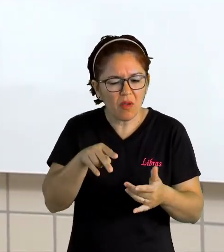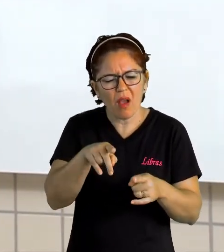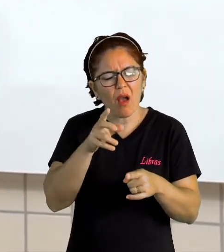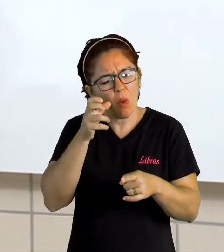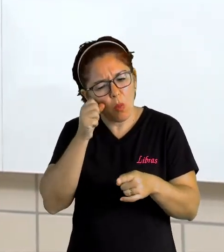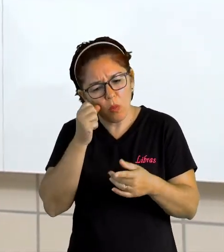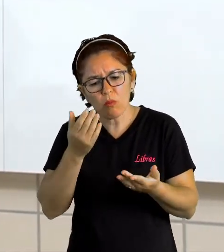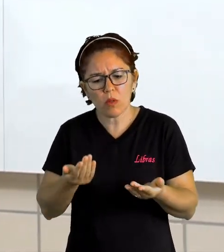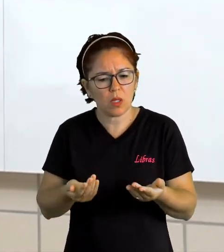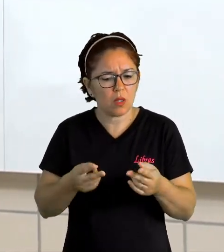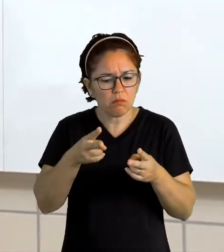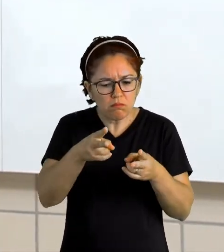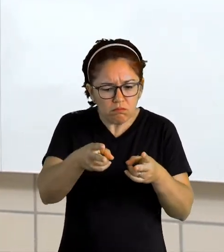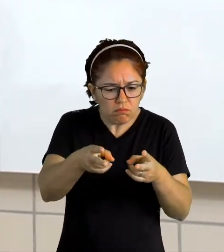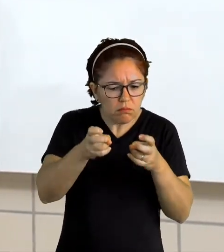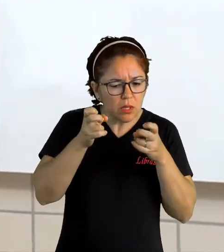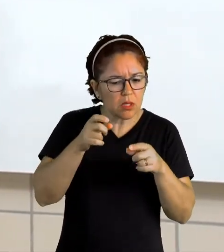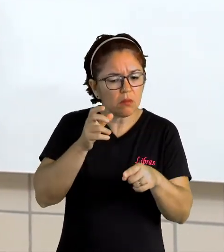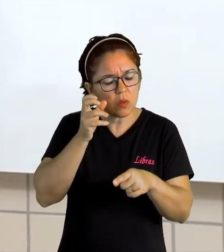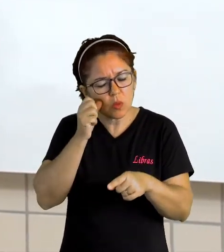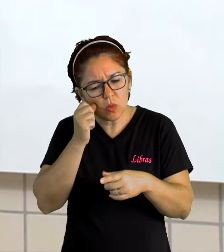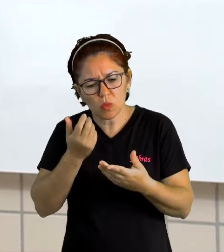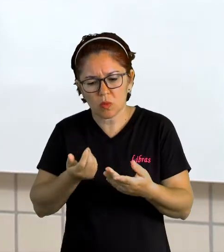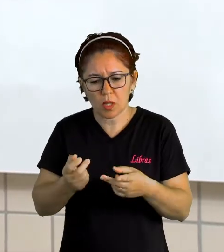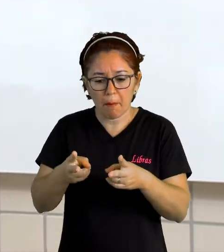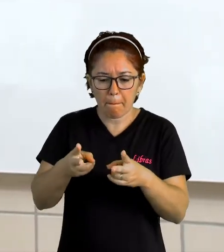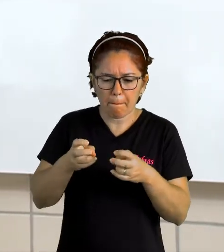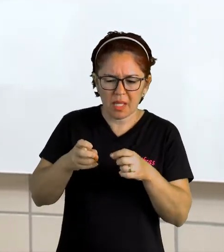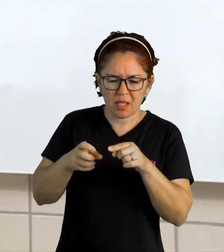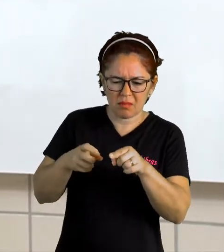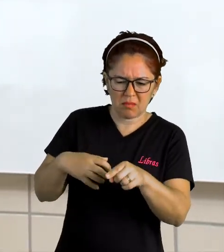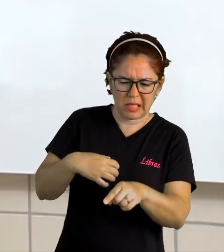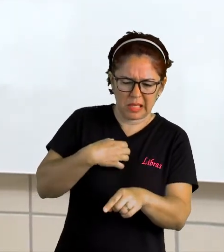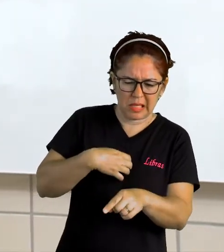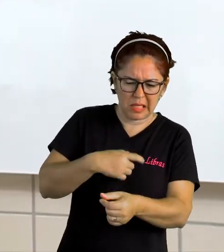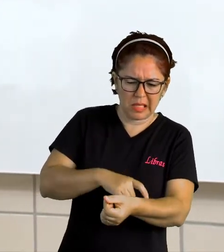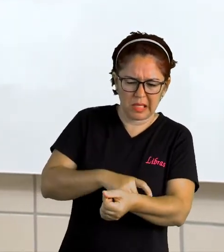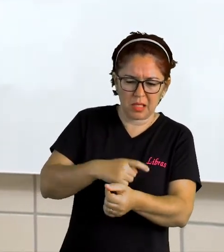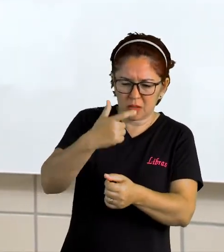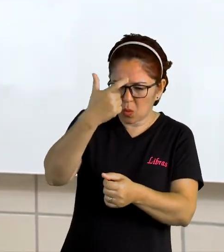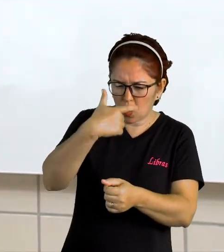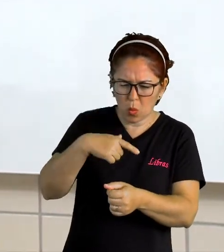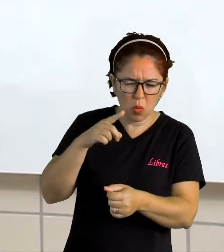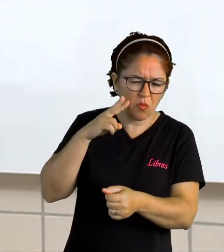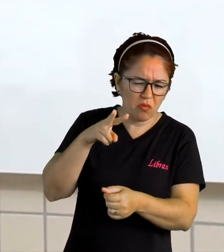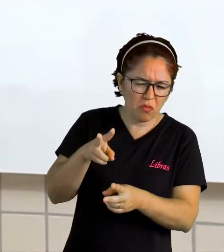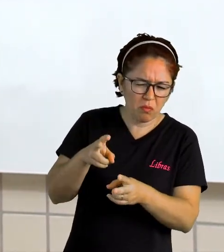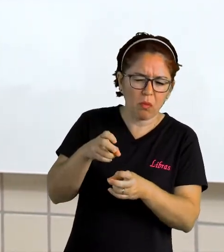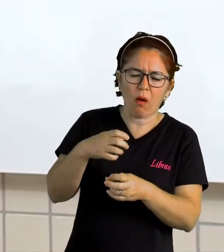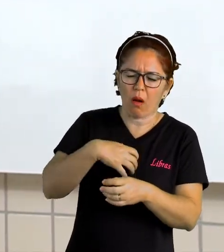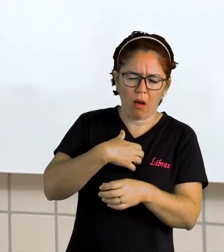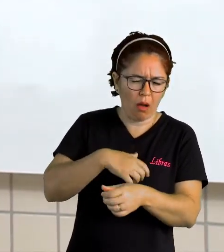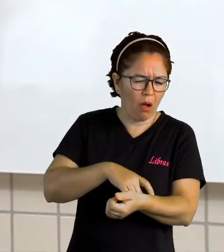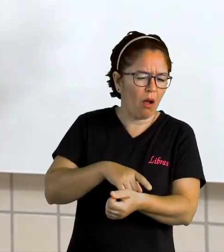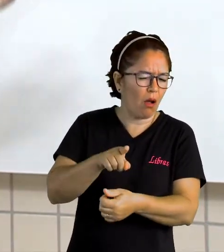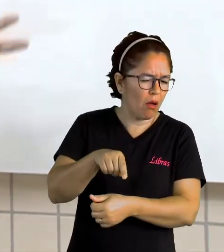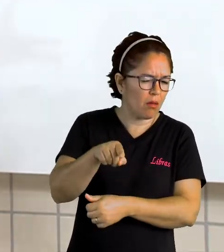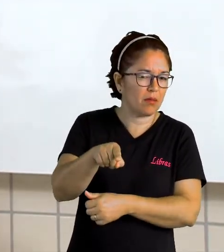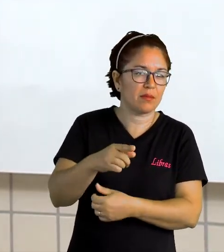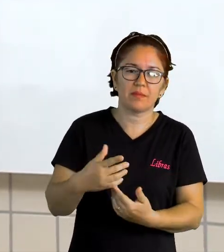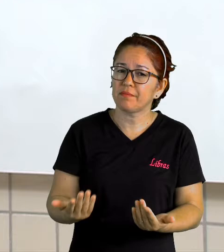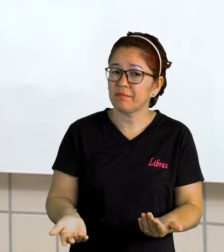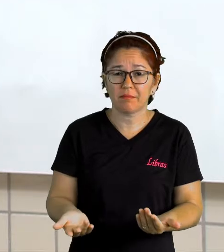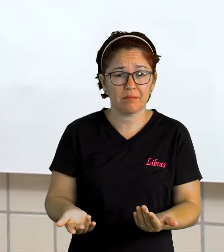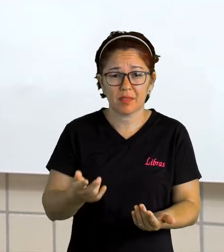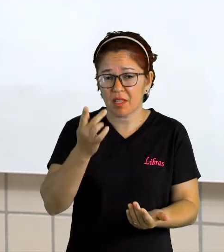está dormindo, Se o personagem está irritado, está desenhado ali que o rosto dele está irritado. Então, quem